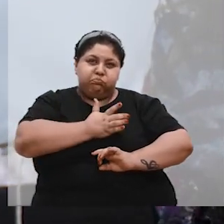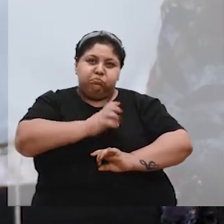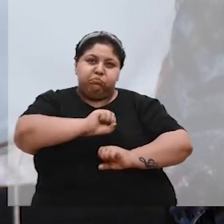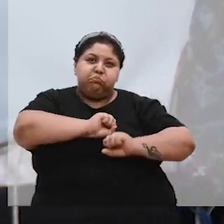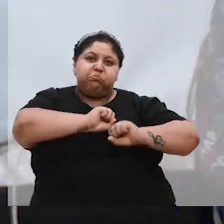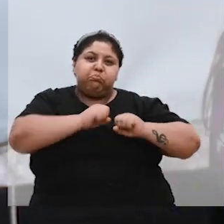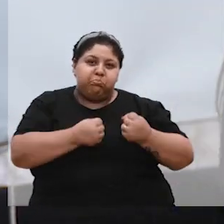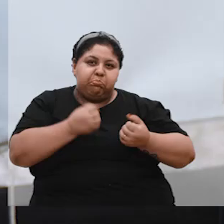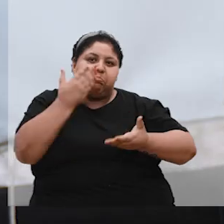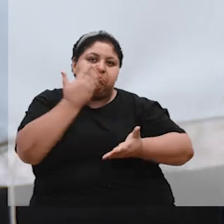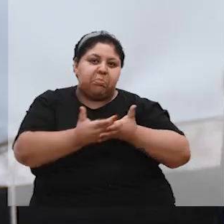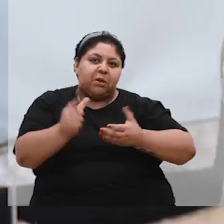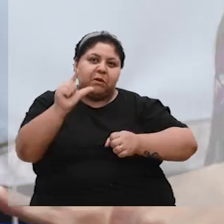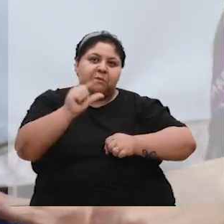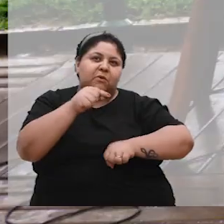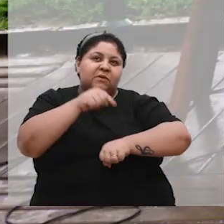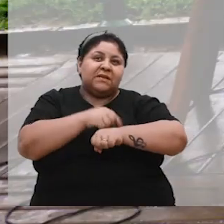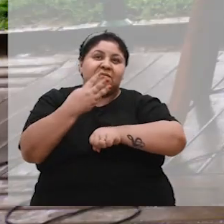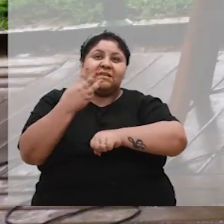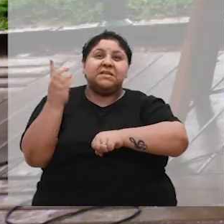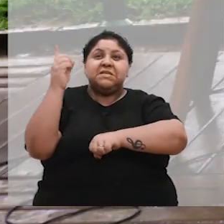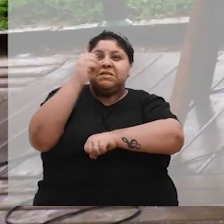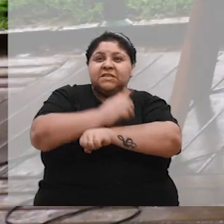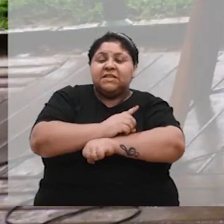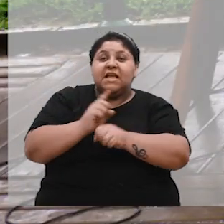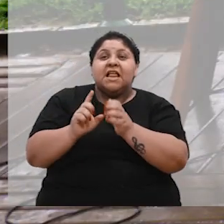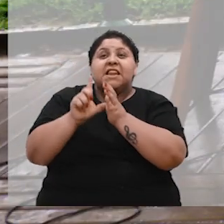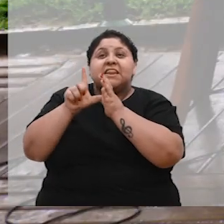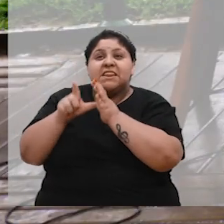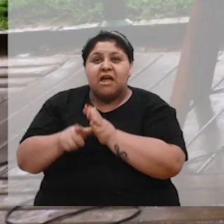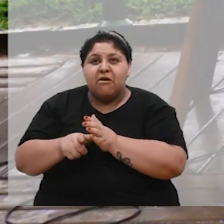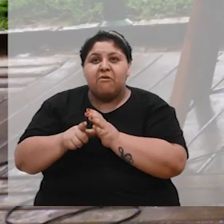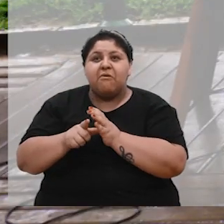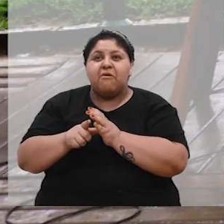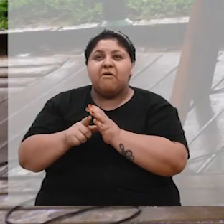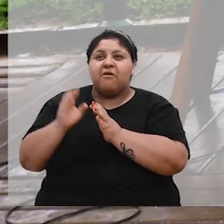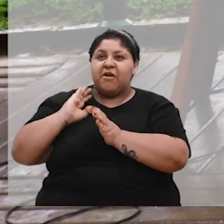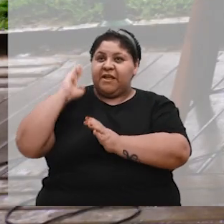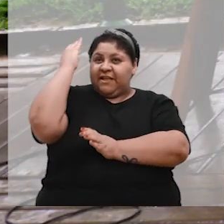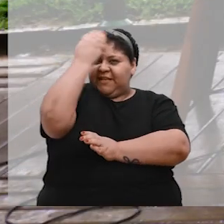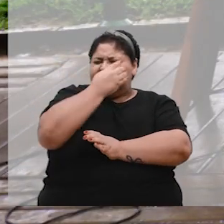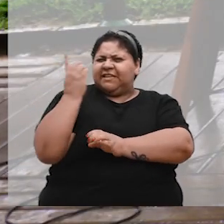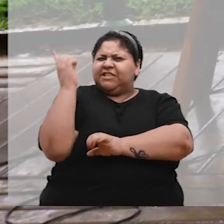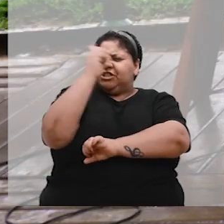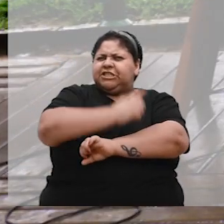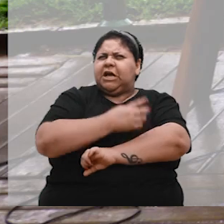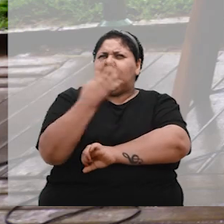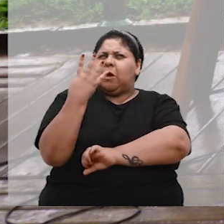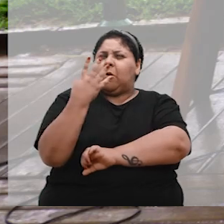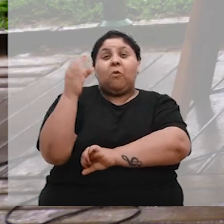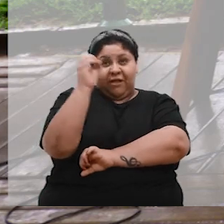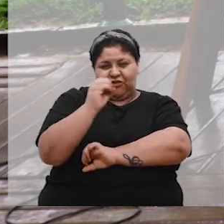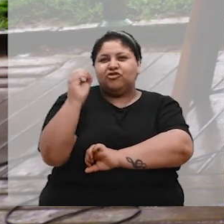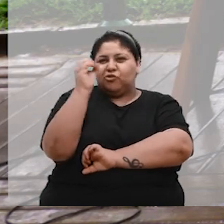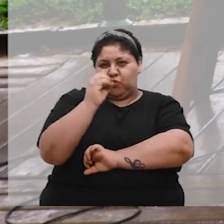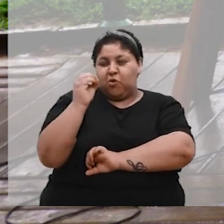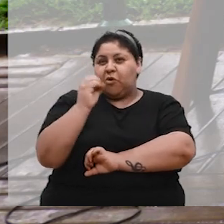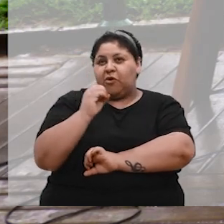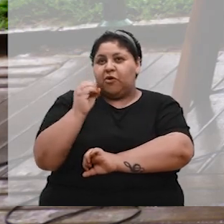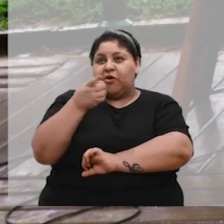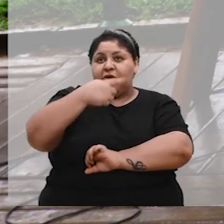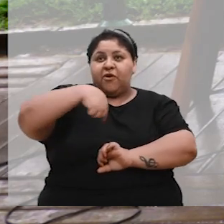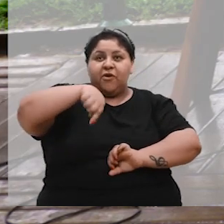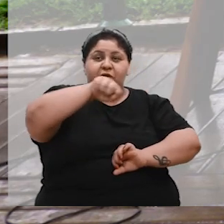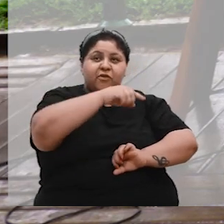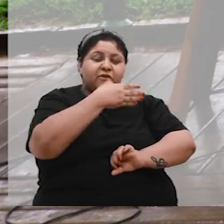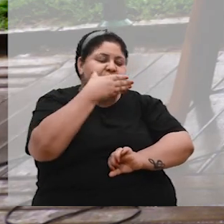faz pouco tempo, uns 3 dias. Logo depois, né, São Francisco é dia 4 de outubro, né? E o nosso